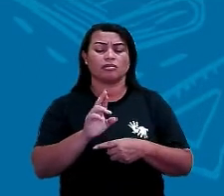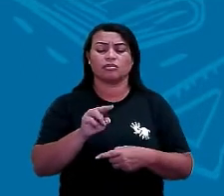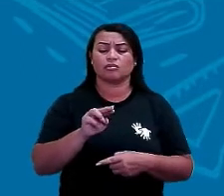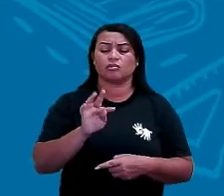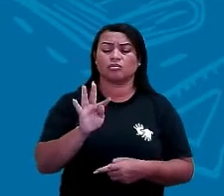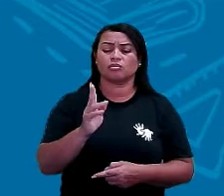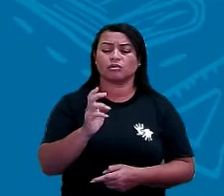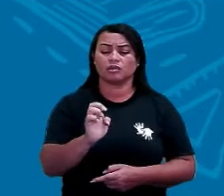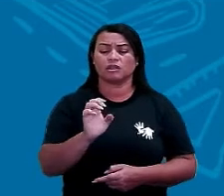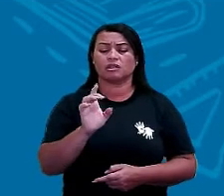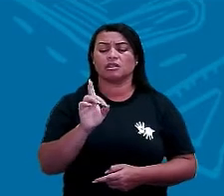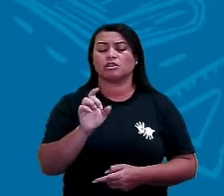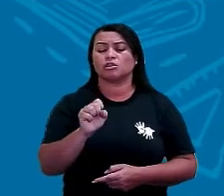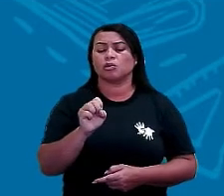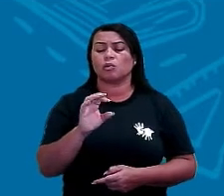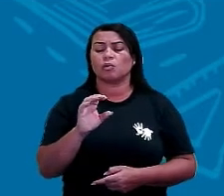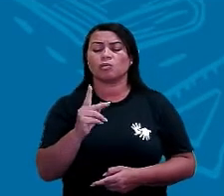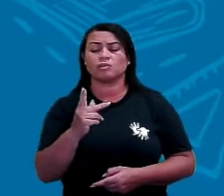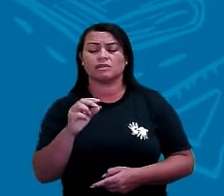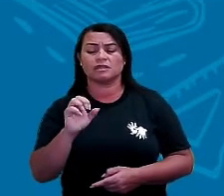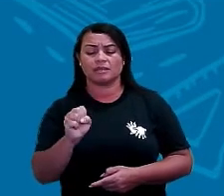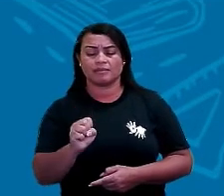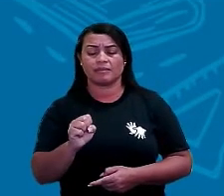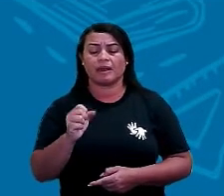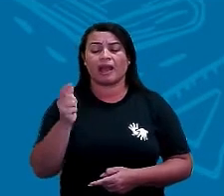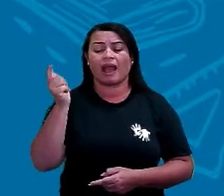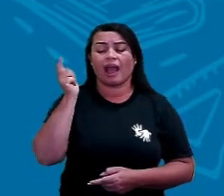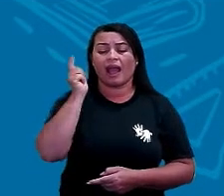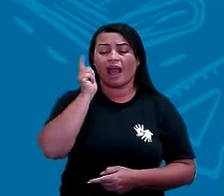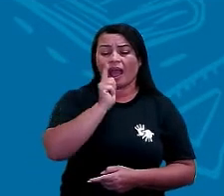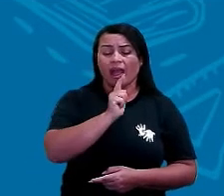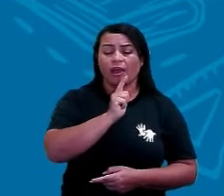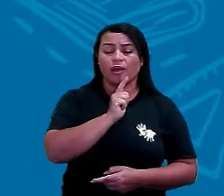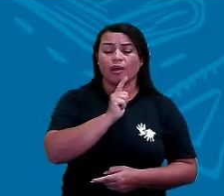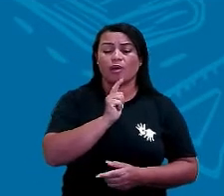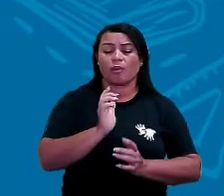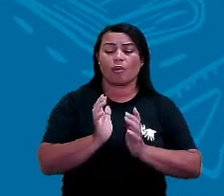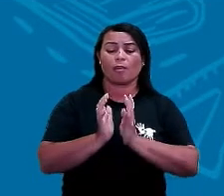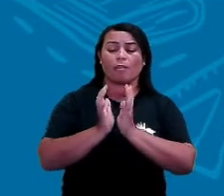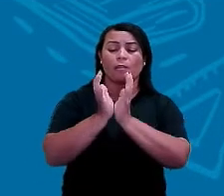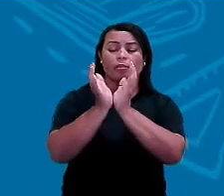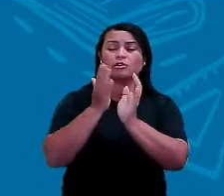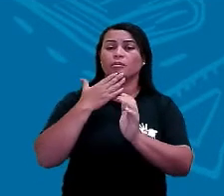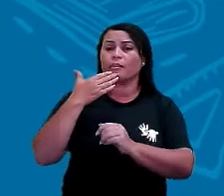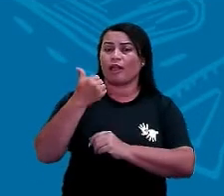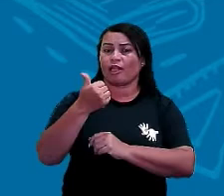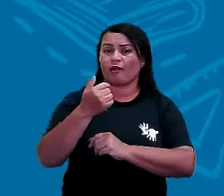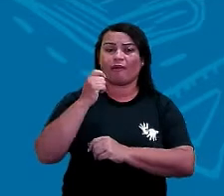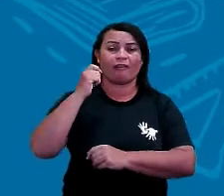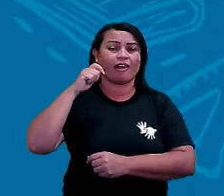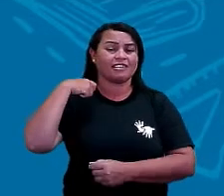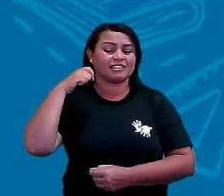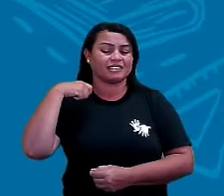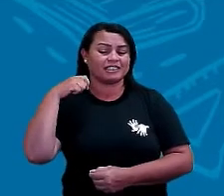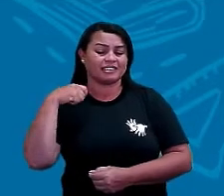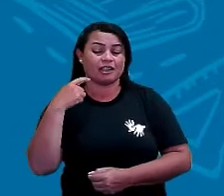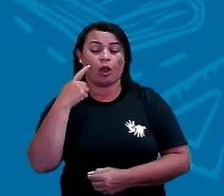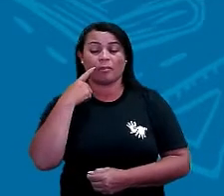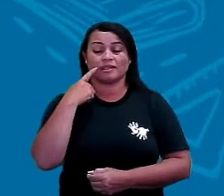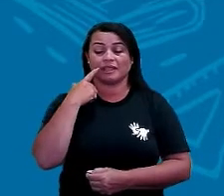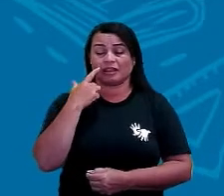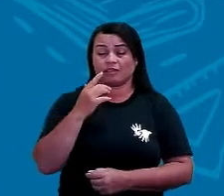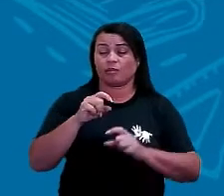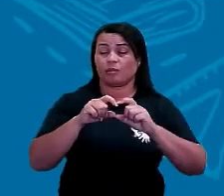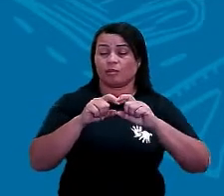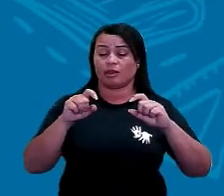Ruth de Souza ganhou o prêmio de melhor atriz? Então, percebam que as duas primeiras frases, a gente usou esse porquê